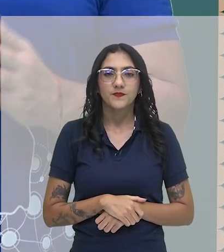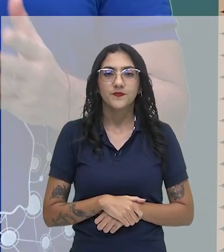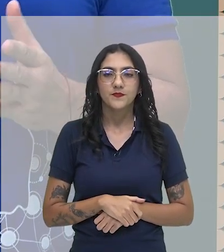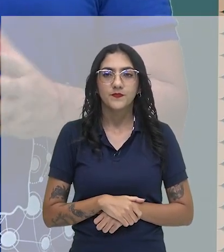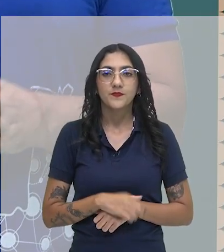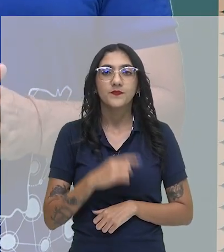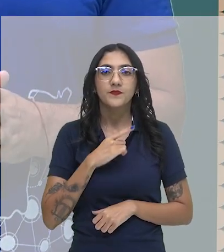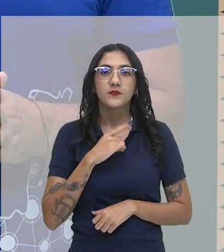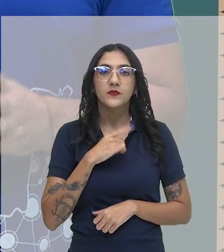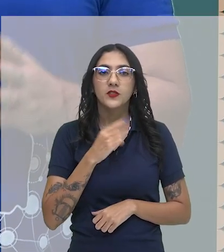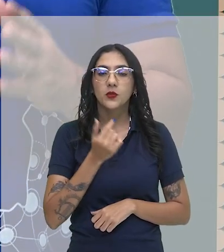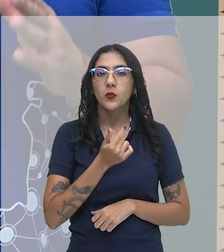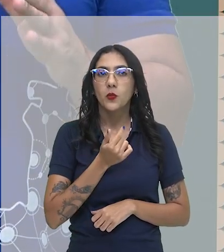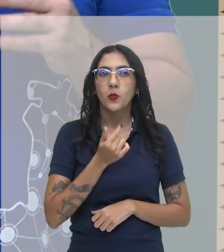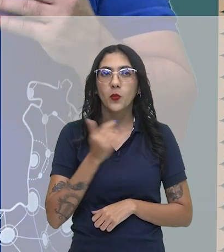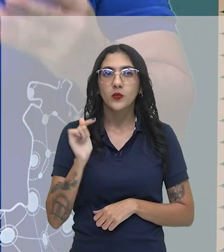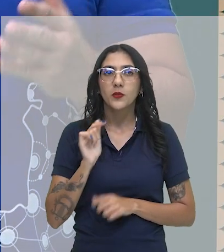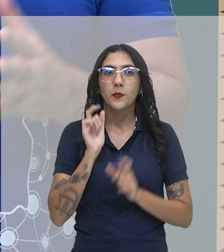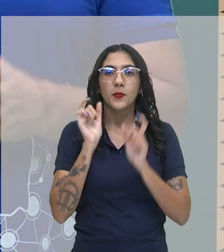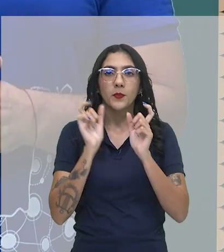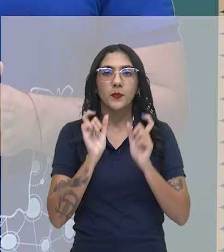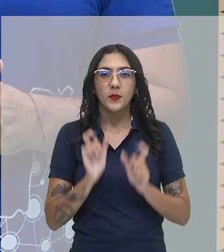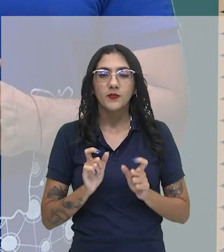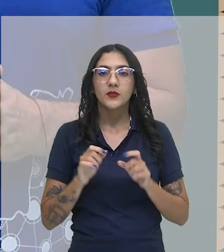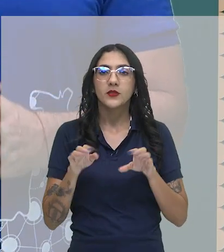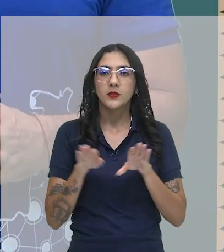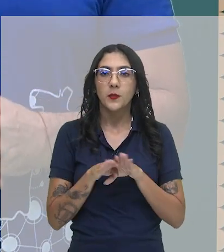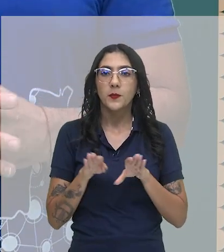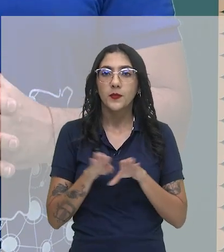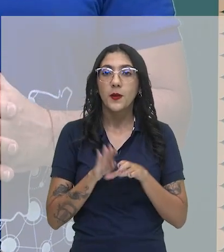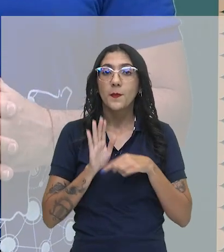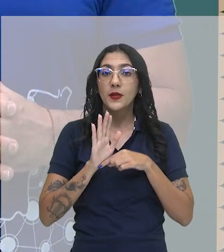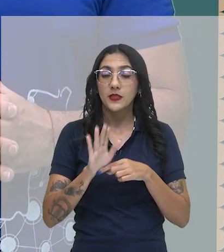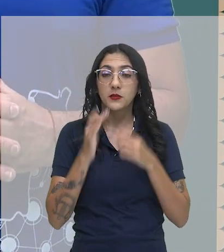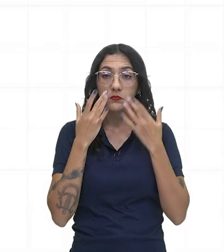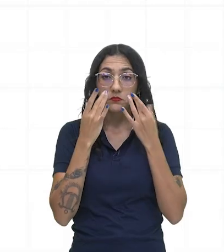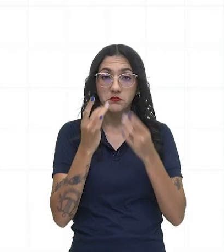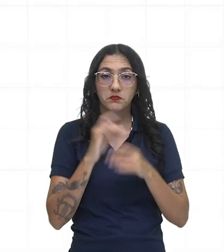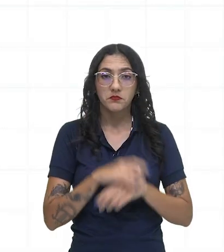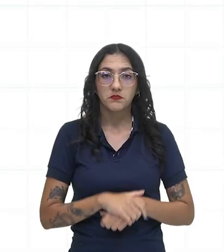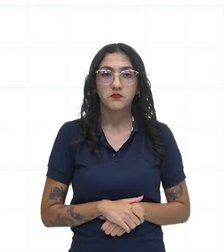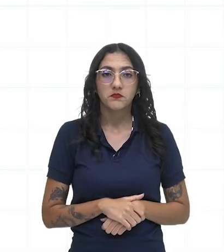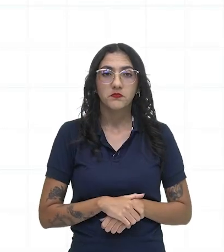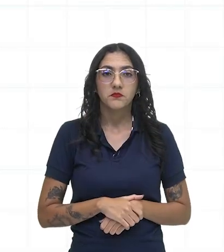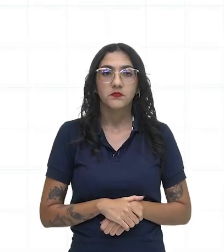Nós temos agora aqui outros verbos para mostrar para vocês. Atenção!